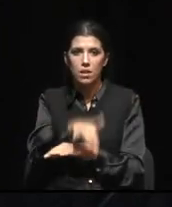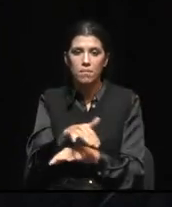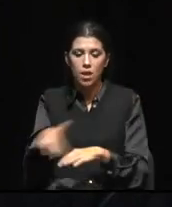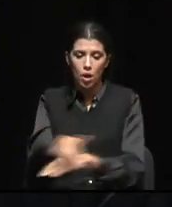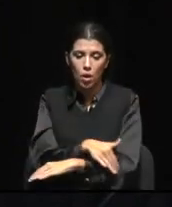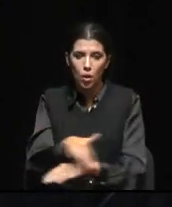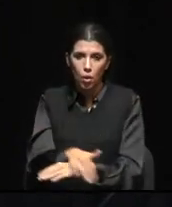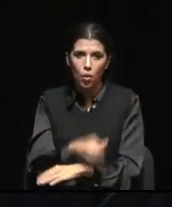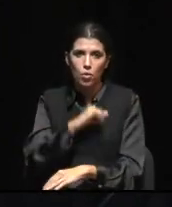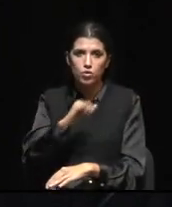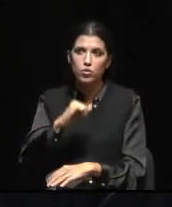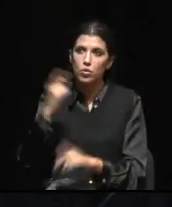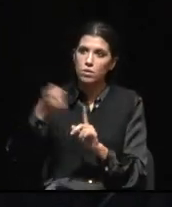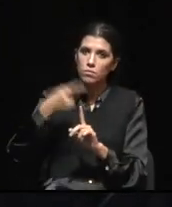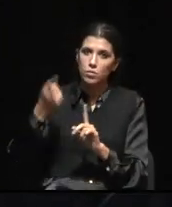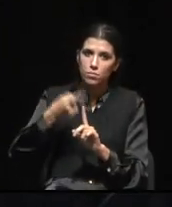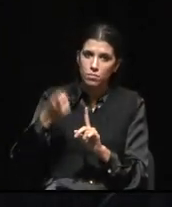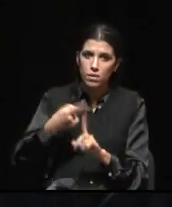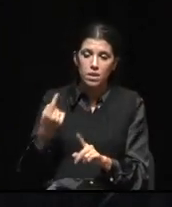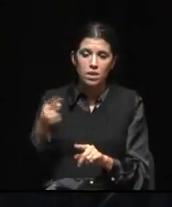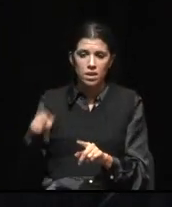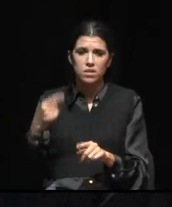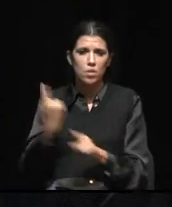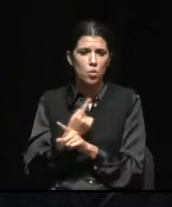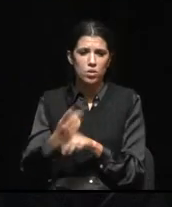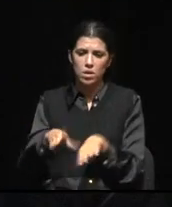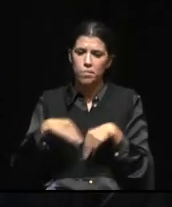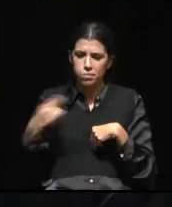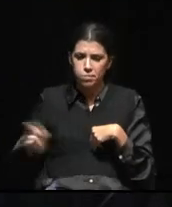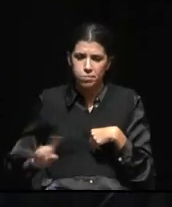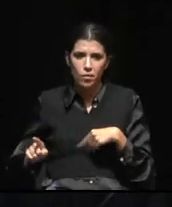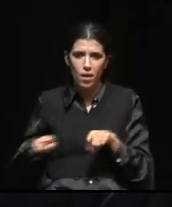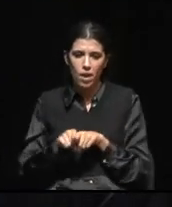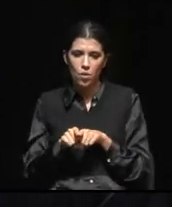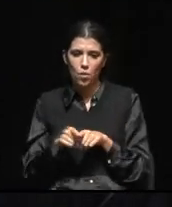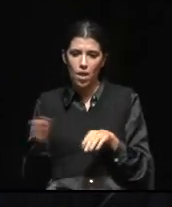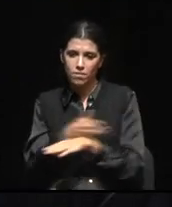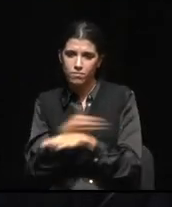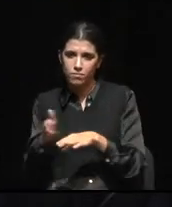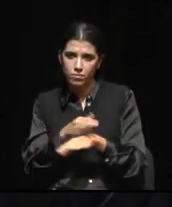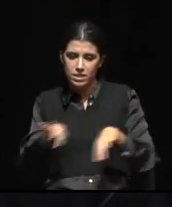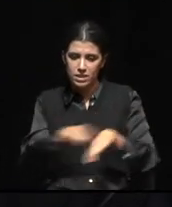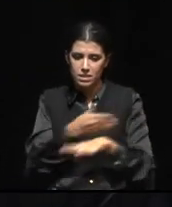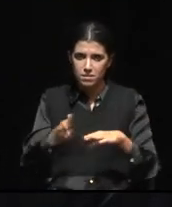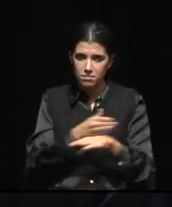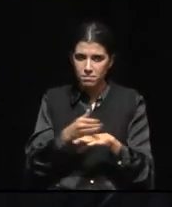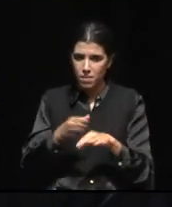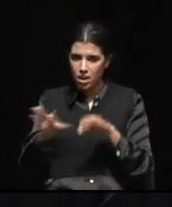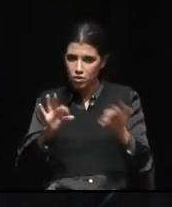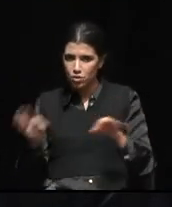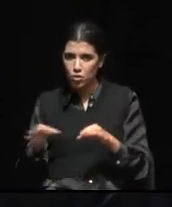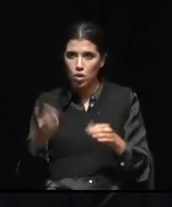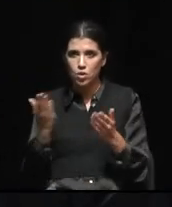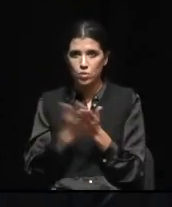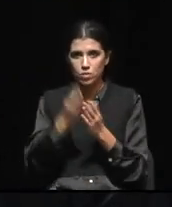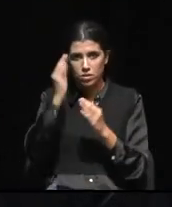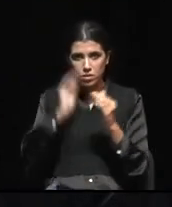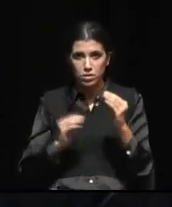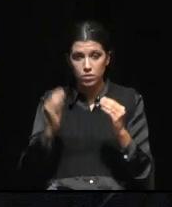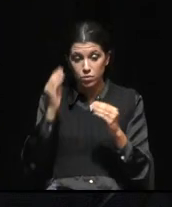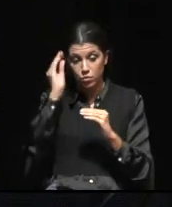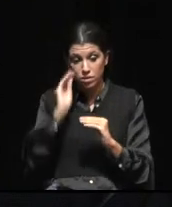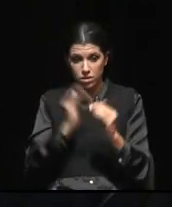ruas contra a introdução da propina esse fator inaceitável de elitização do ensino superior ainda hoje os e os estudantes não se